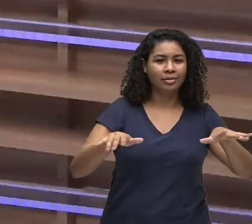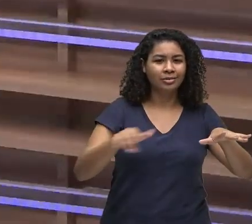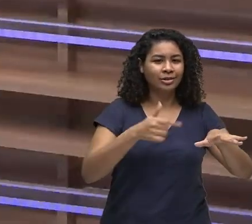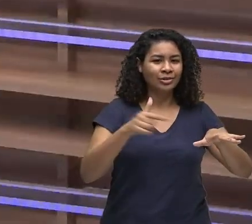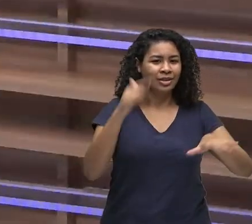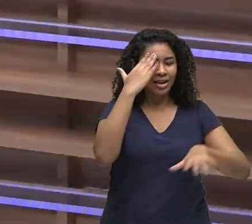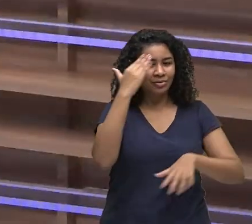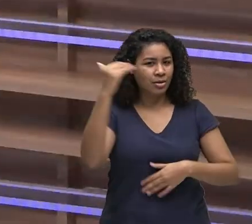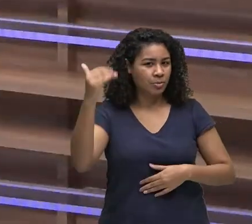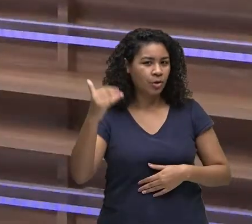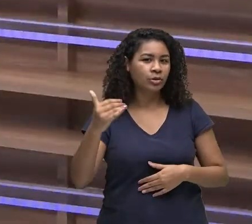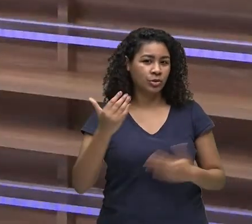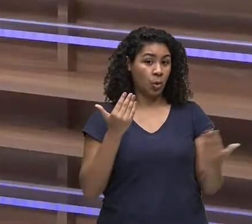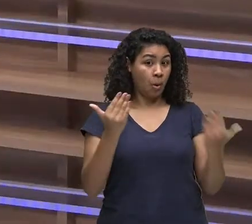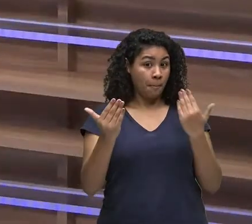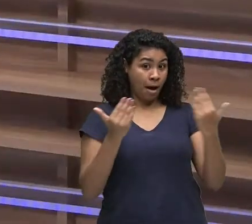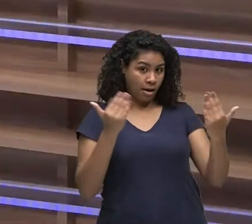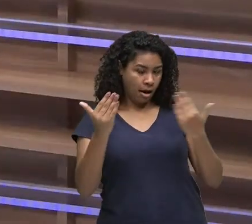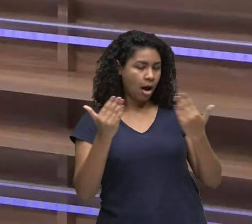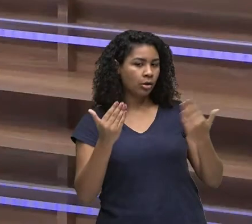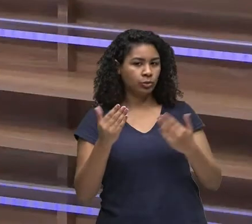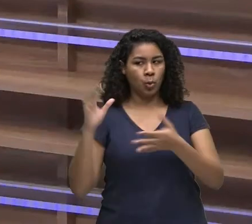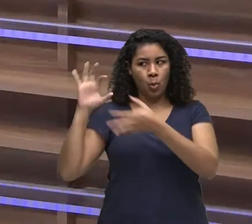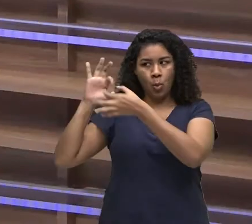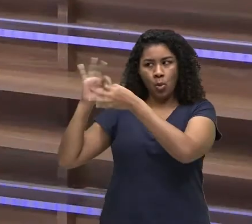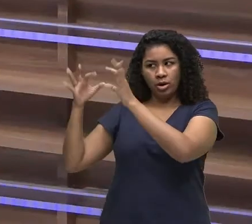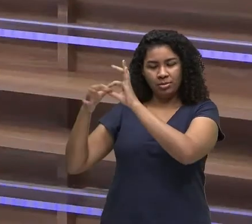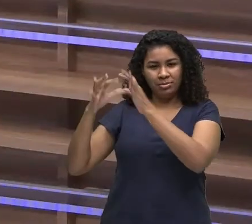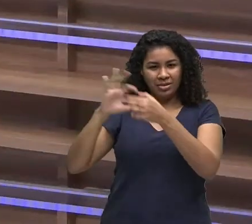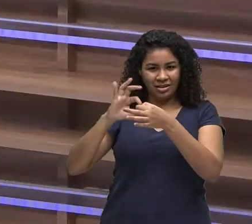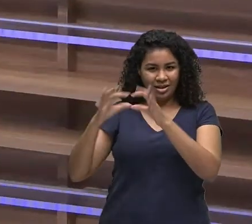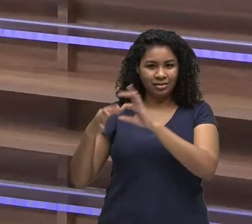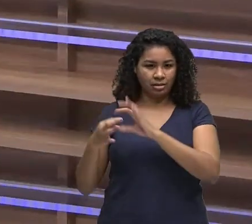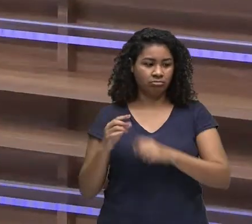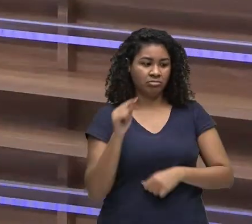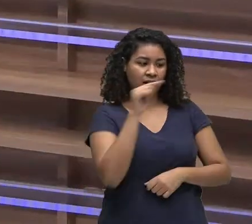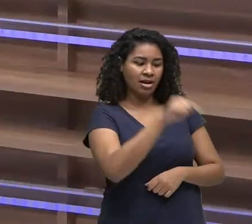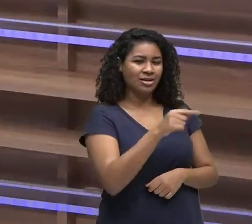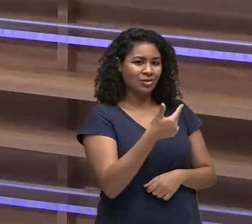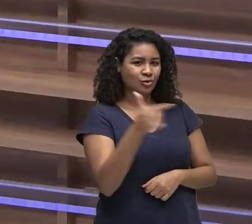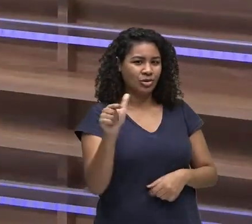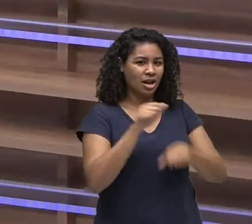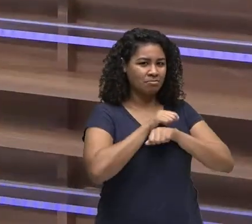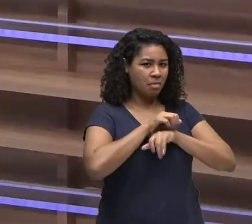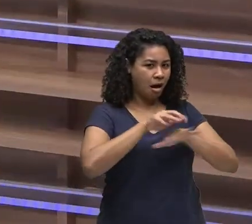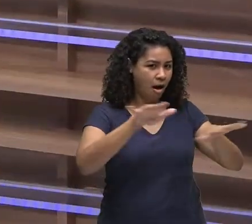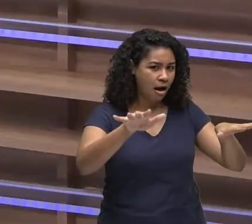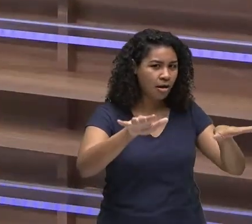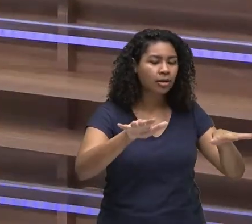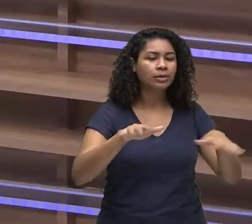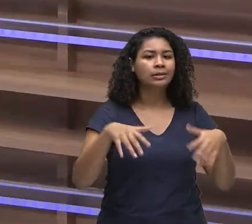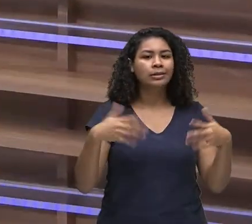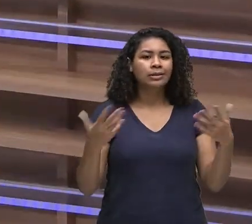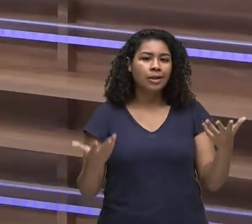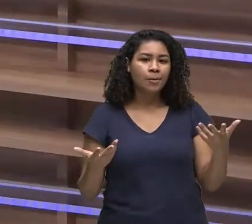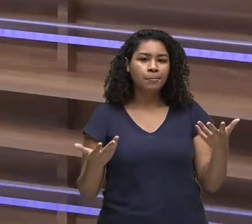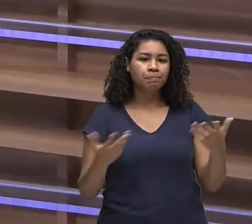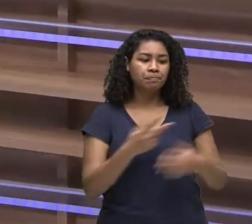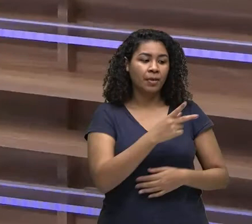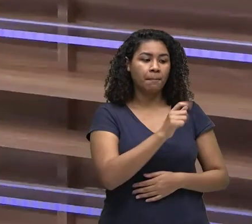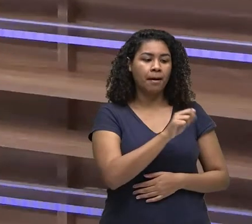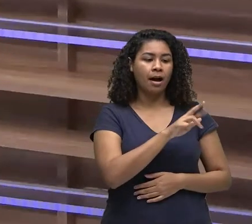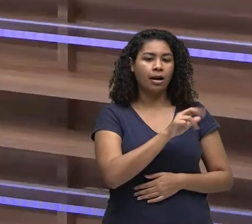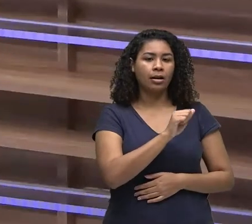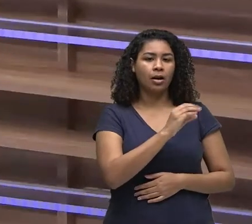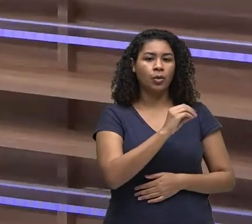Olimpíadas, aos Jogos Olímpicos de Verão, ainda que não seja dada essa mesma atenção para as Paralimpíadas, a gente